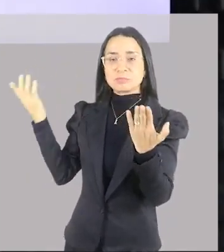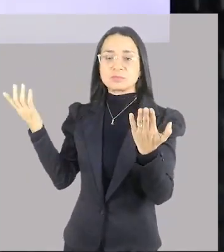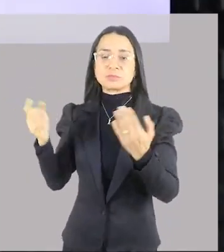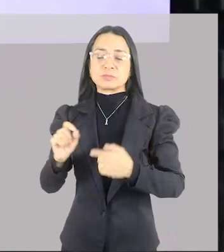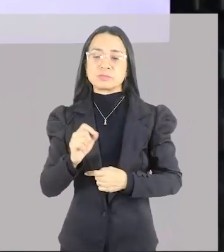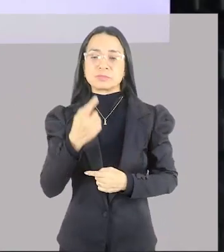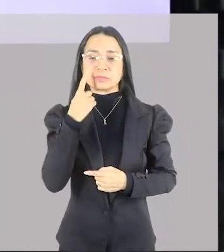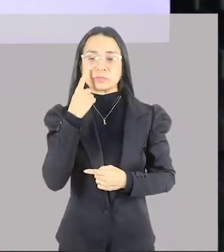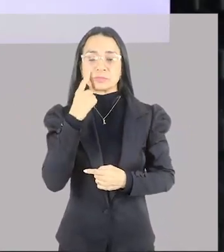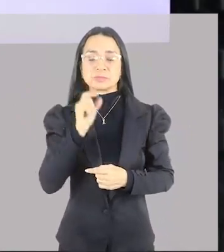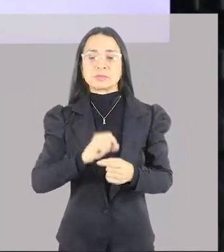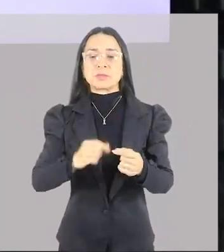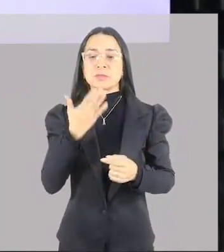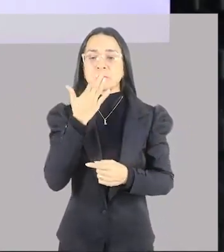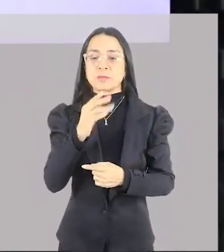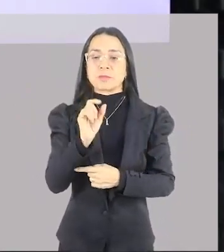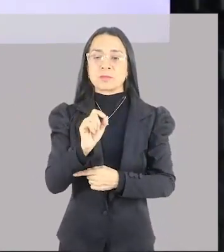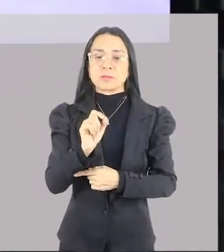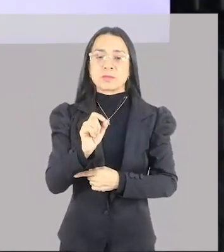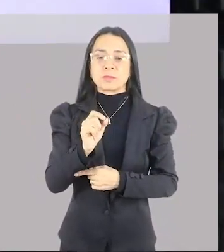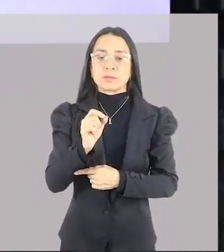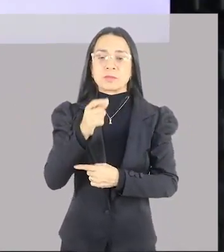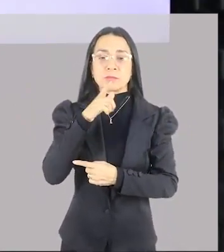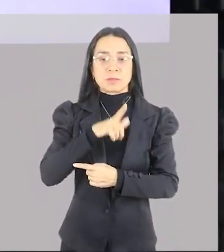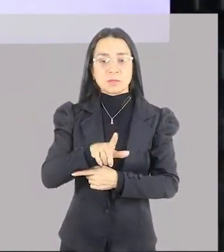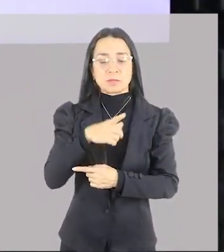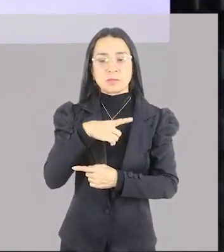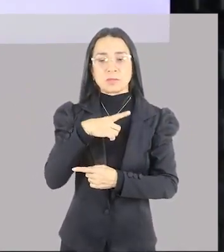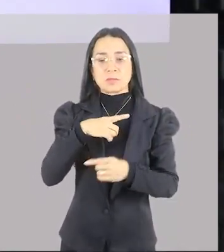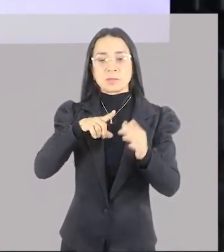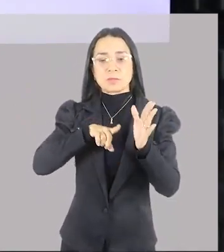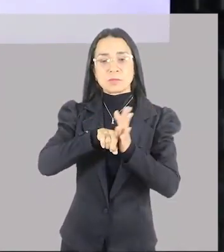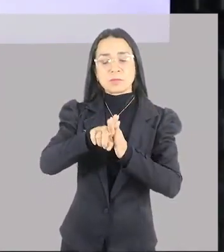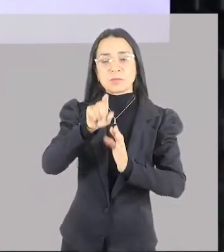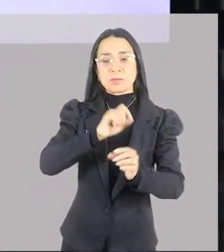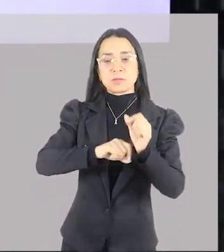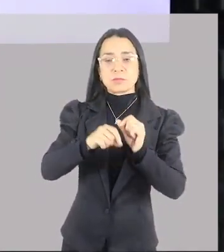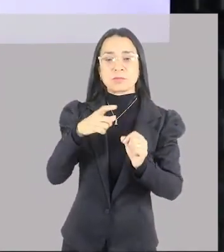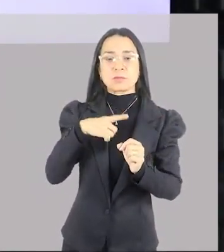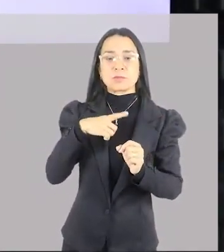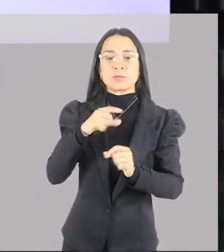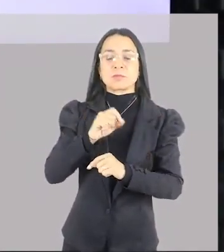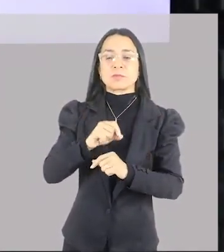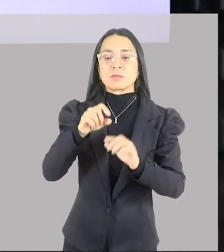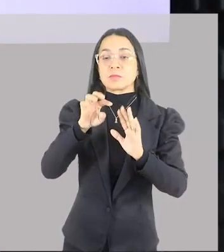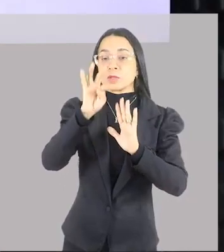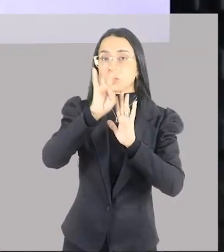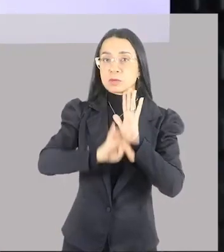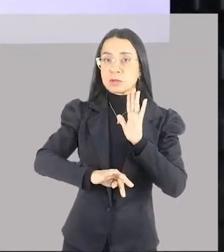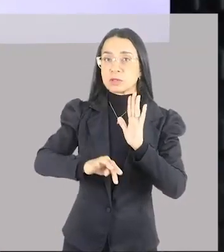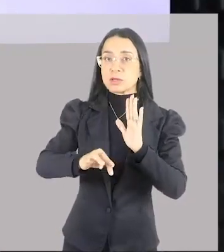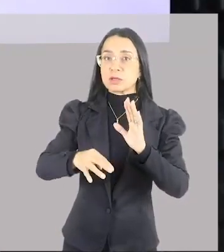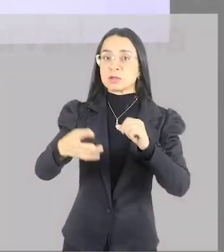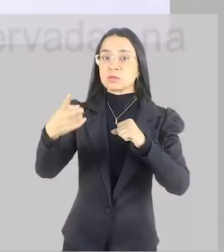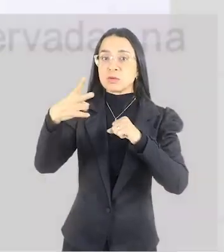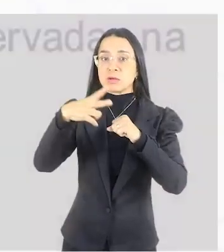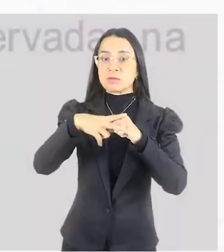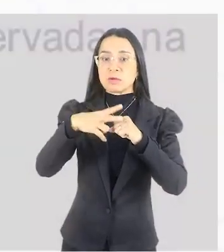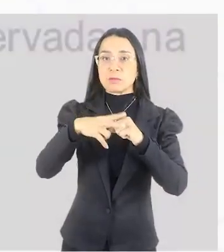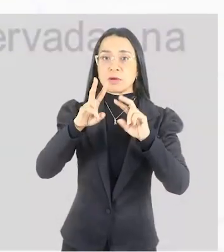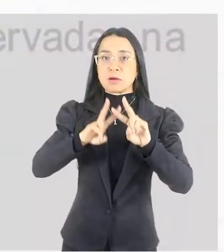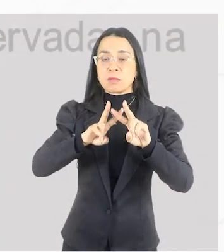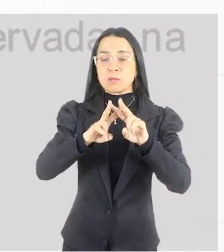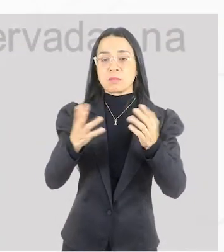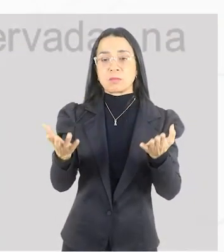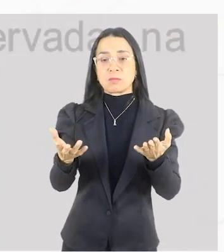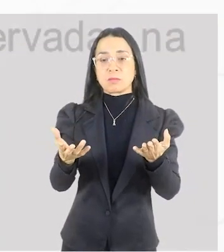Então, olha só, o que ele pede? Novamente, nós temos uma questão que envolve aí só o texto verbal. questão do Enem.